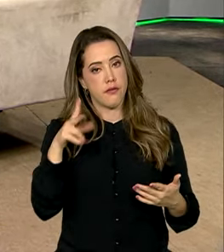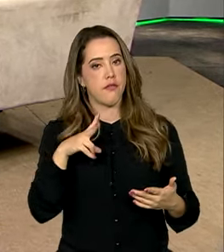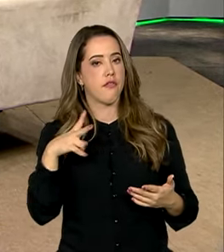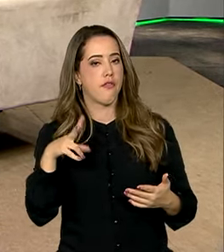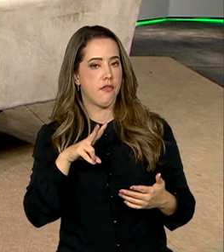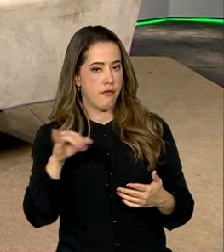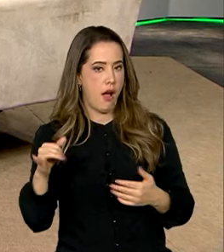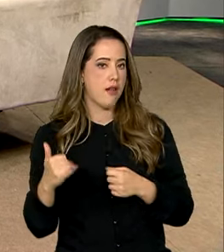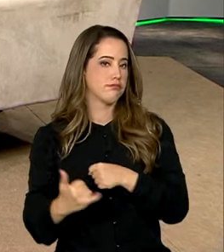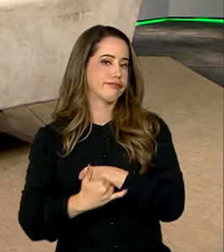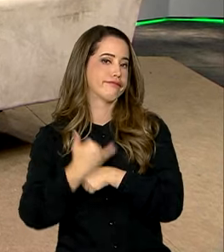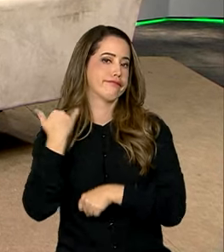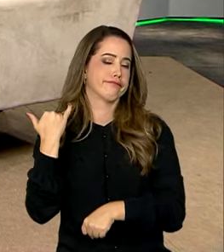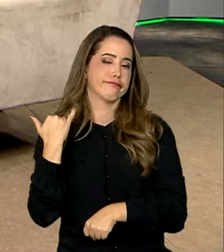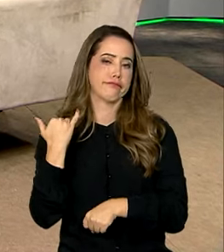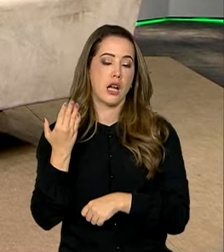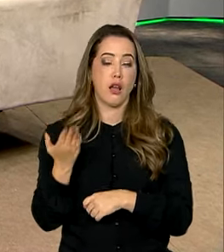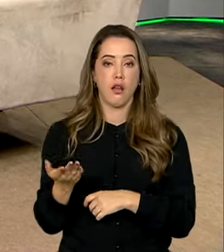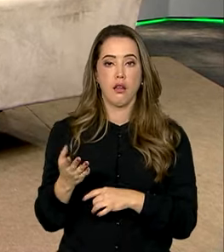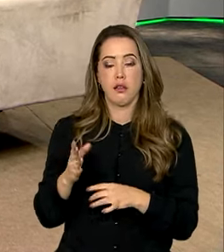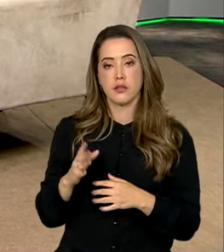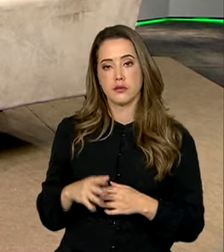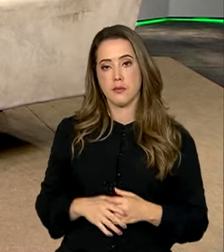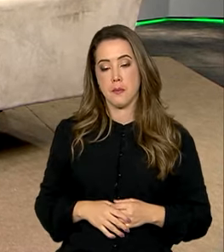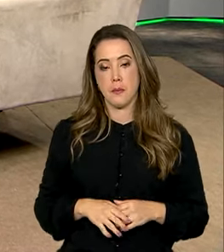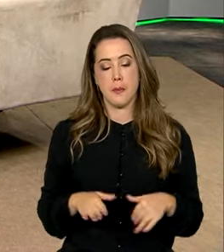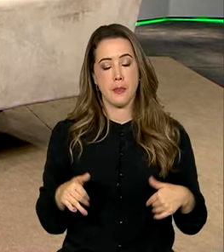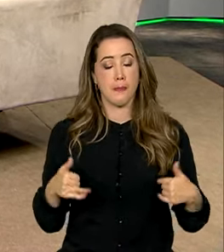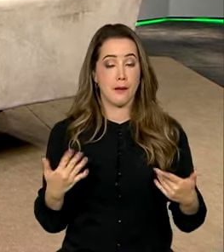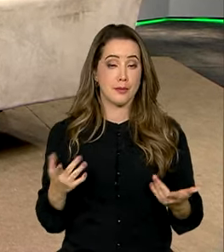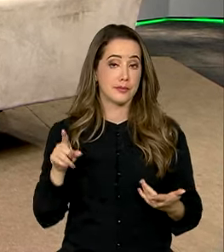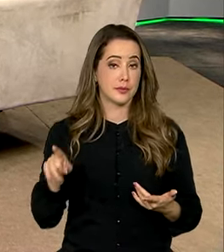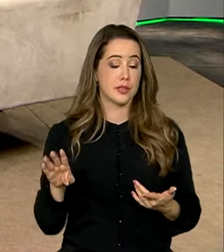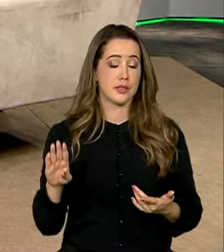que vai fazer com que ela compre, né? E, na verdade, é uma falsa compra.